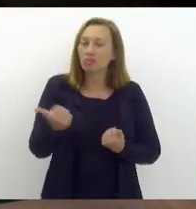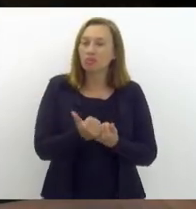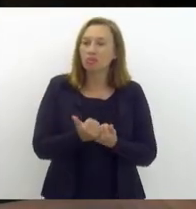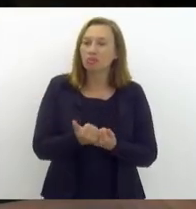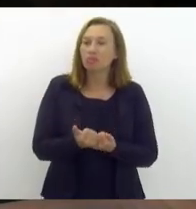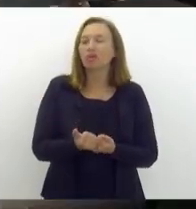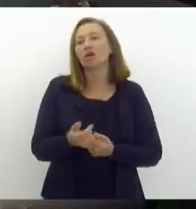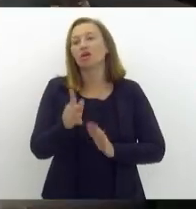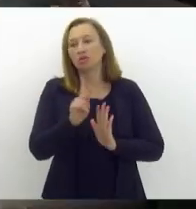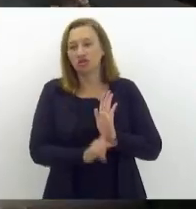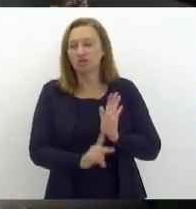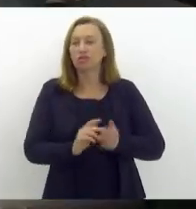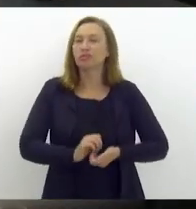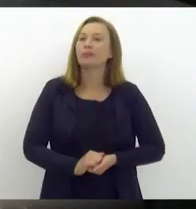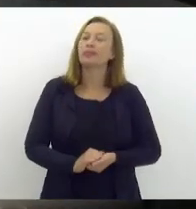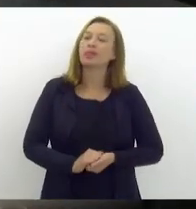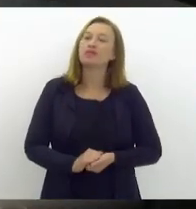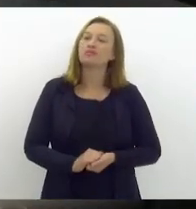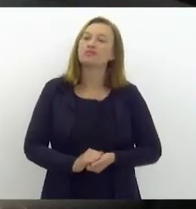projeto.